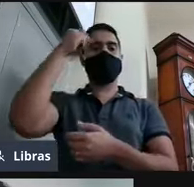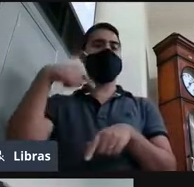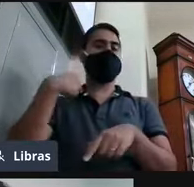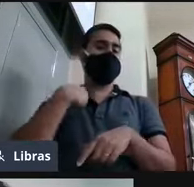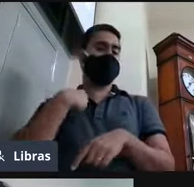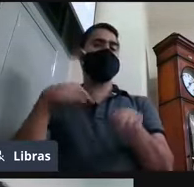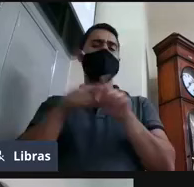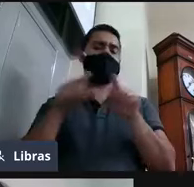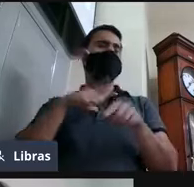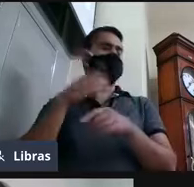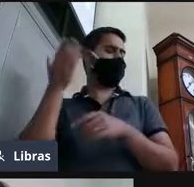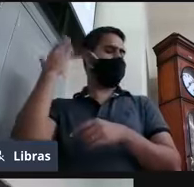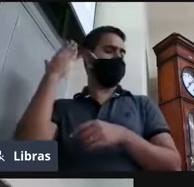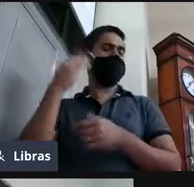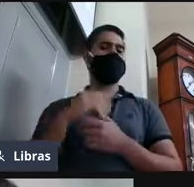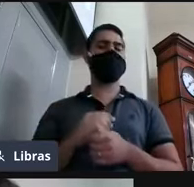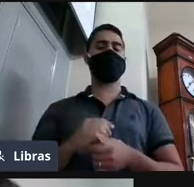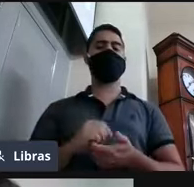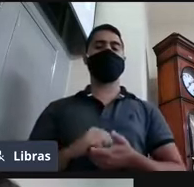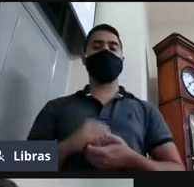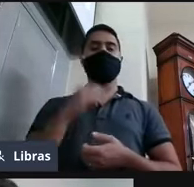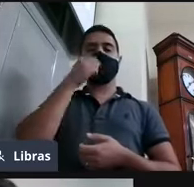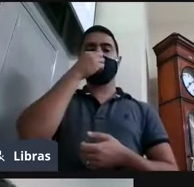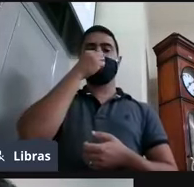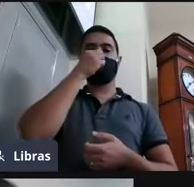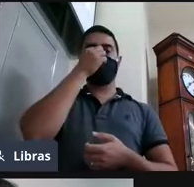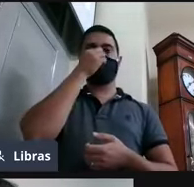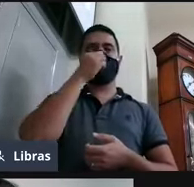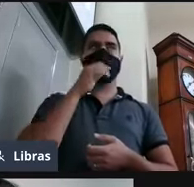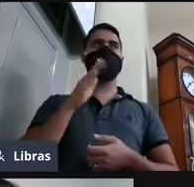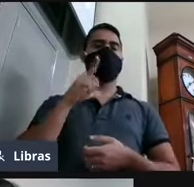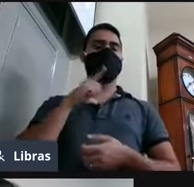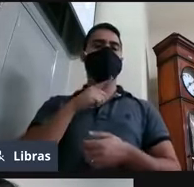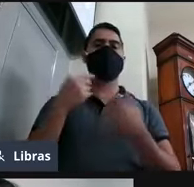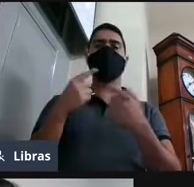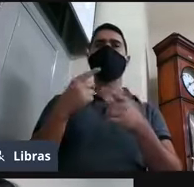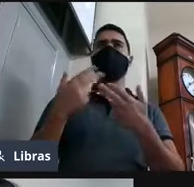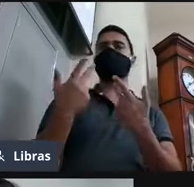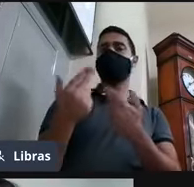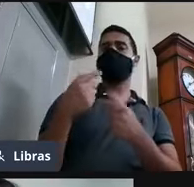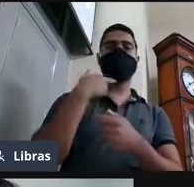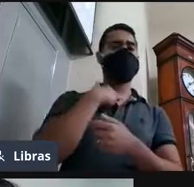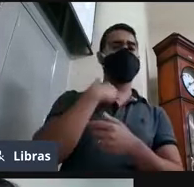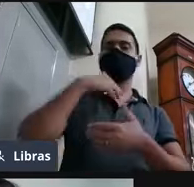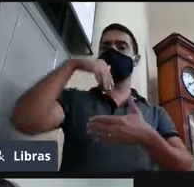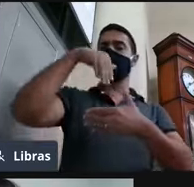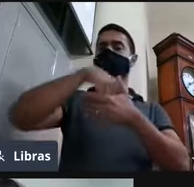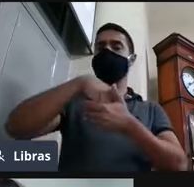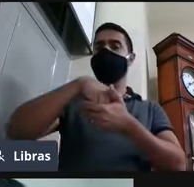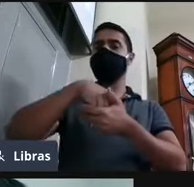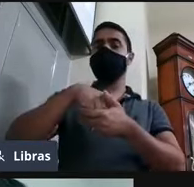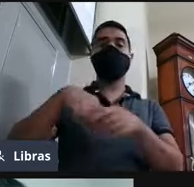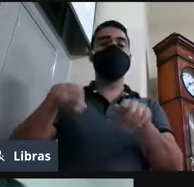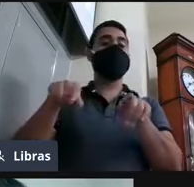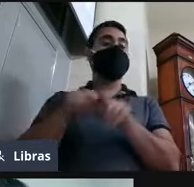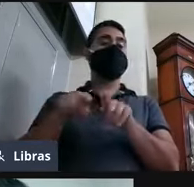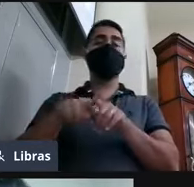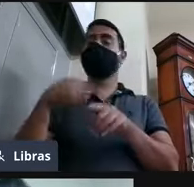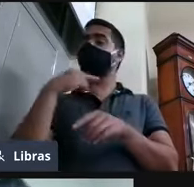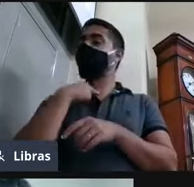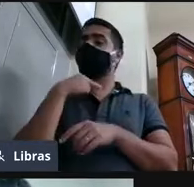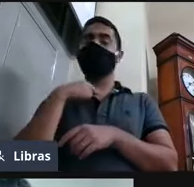também tinha. Entendi. Então, já tem um precedente nessa casa, ele não pode votar, então ele não pode nem participar